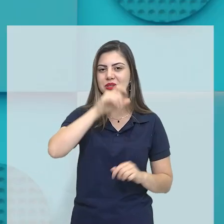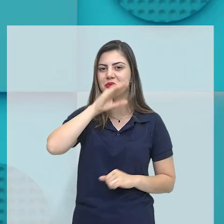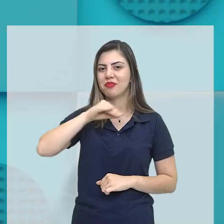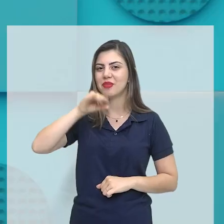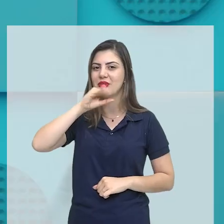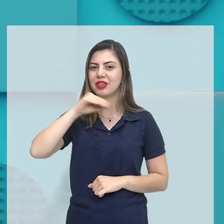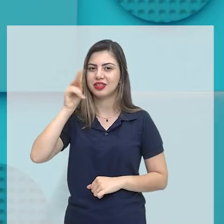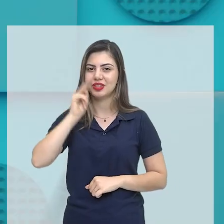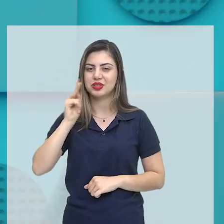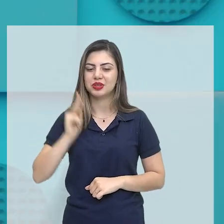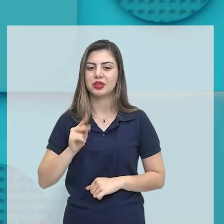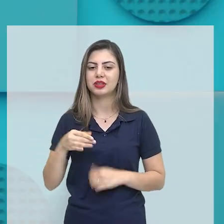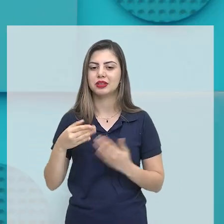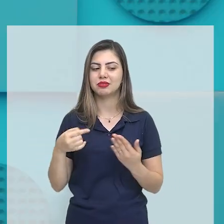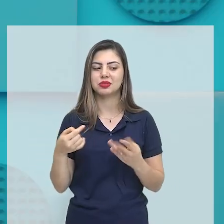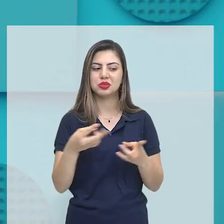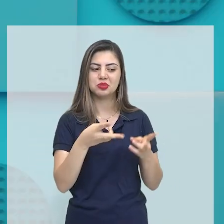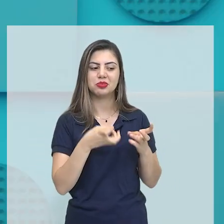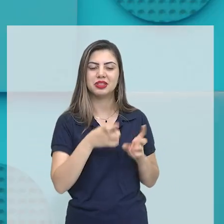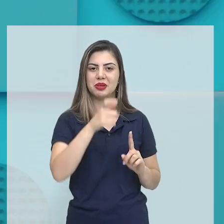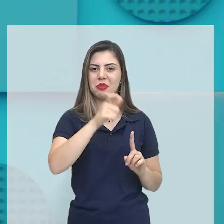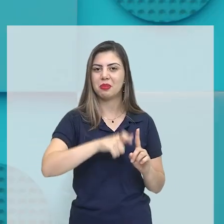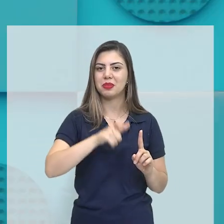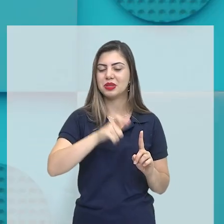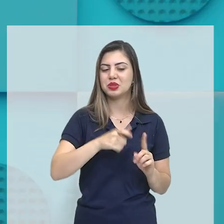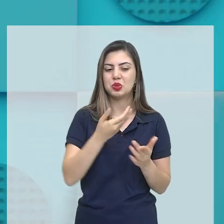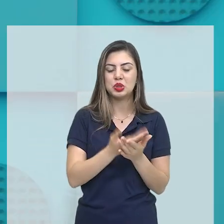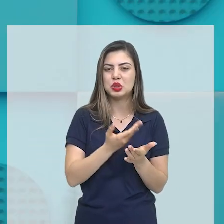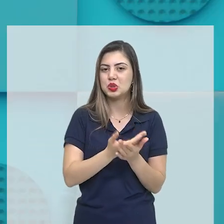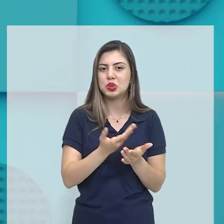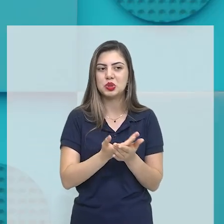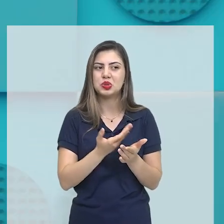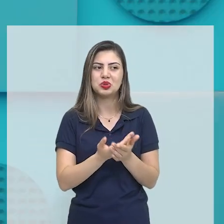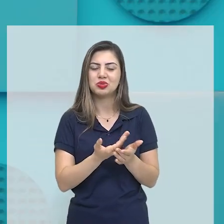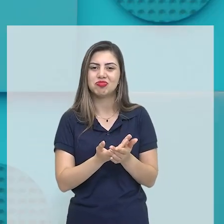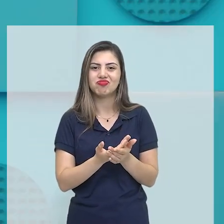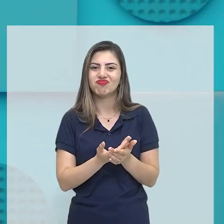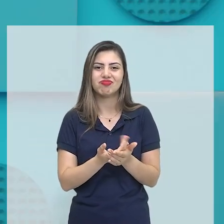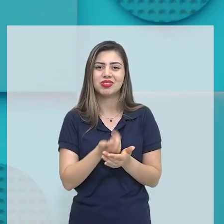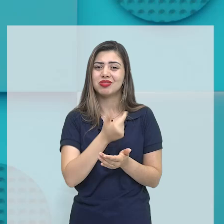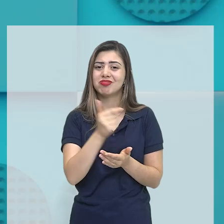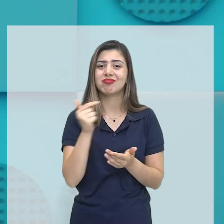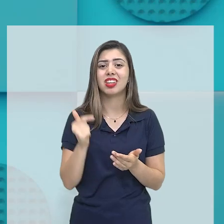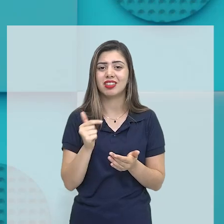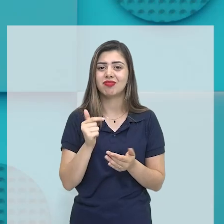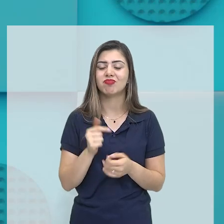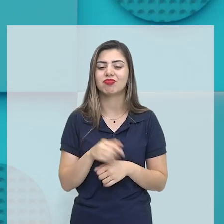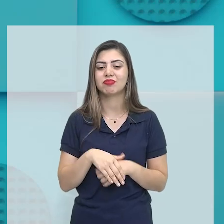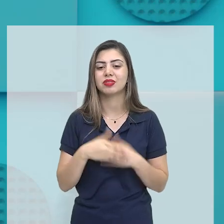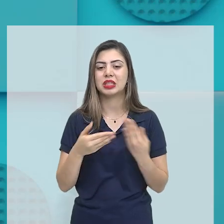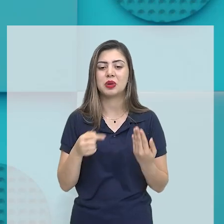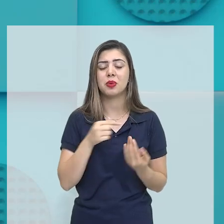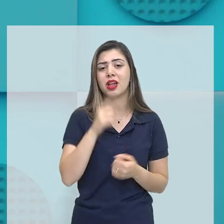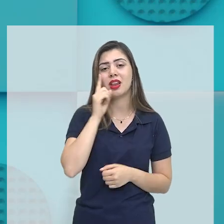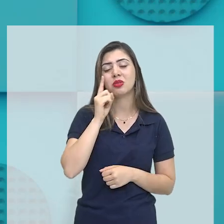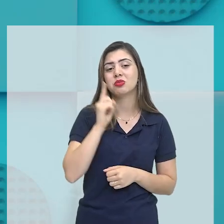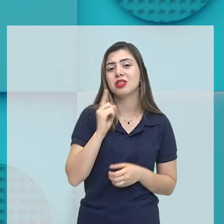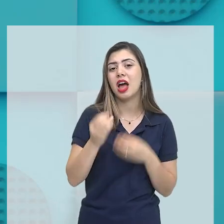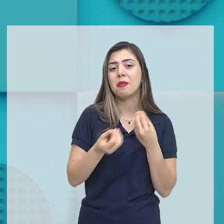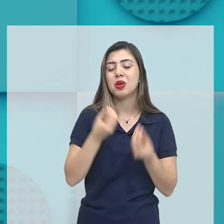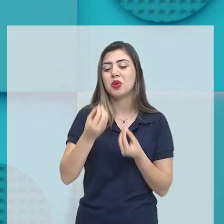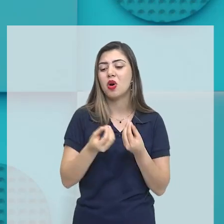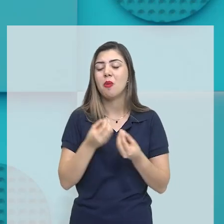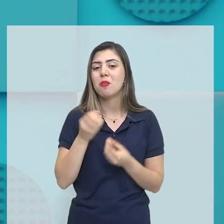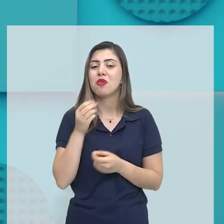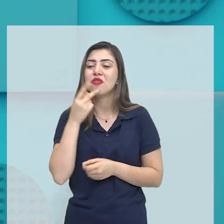falando, nós vamos perceber que é uma pessoa que ela não tem estudo, né? Ela não teve estudo. Então, ela não vai saber realmente como